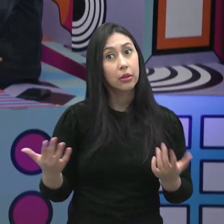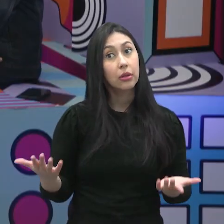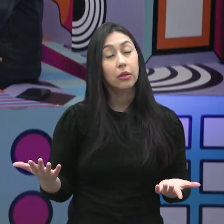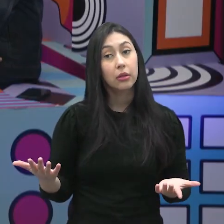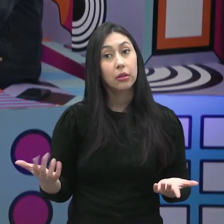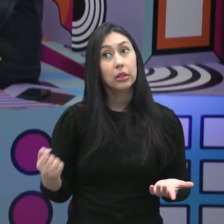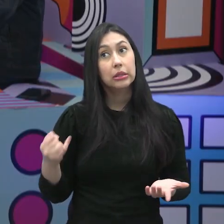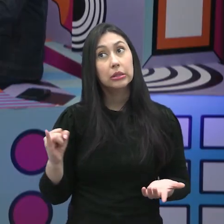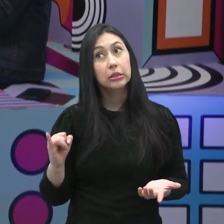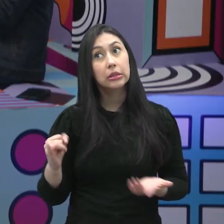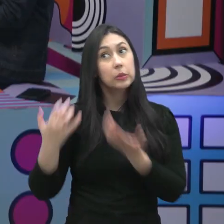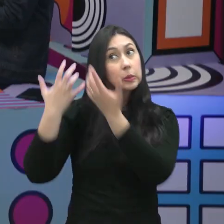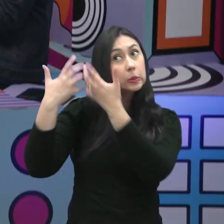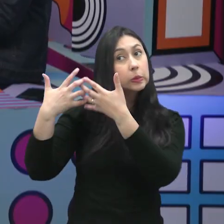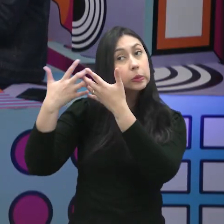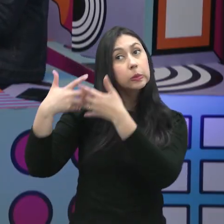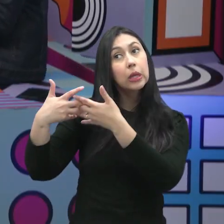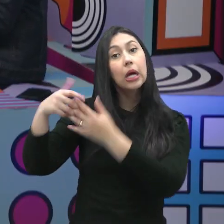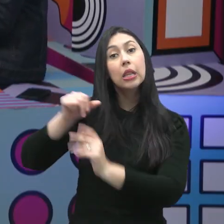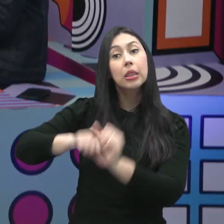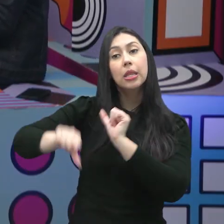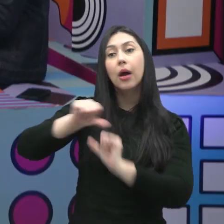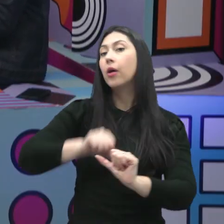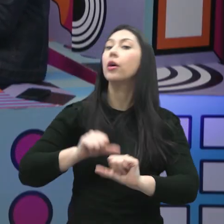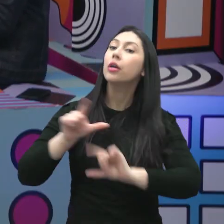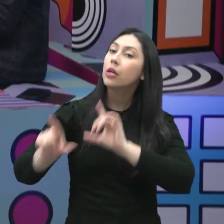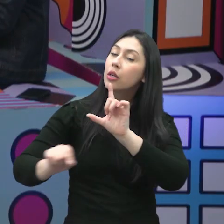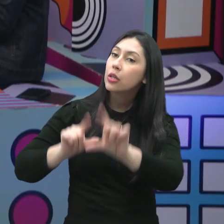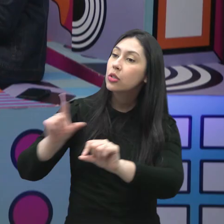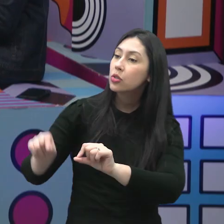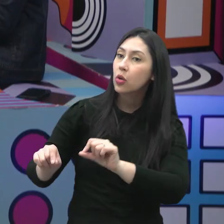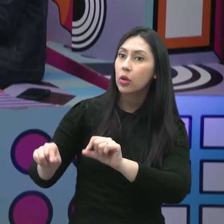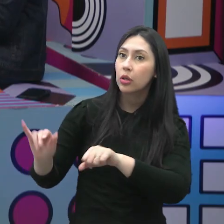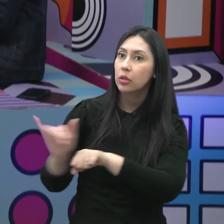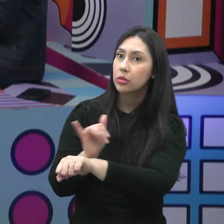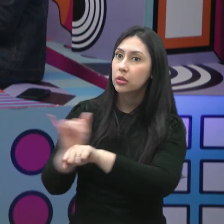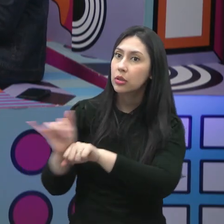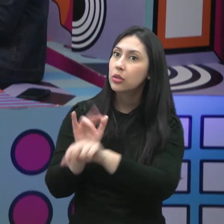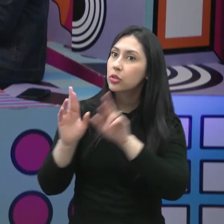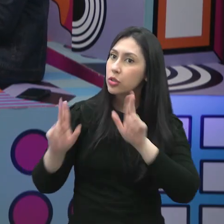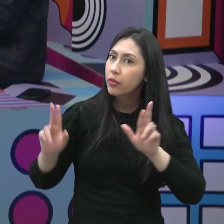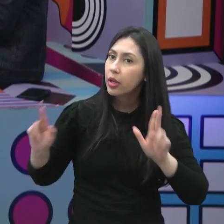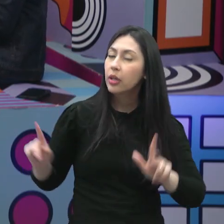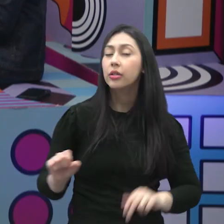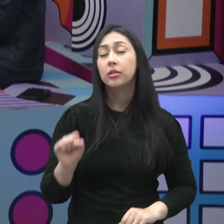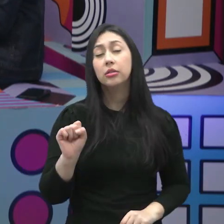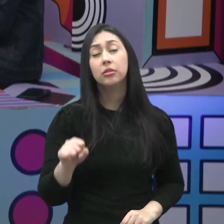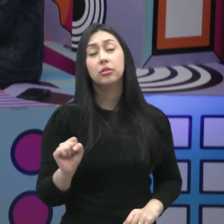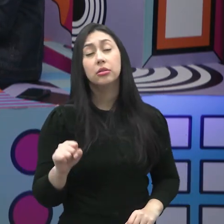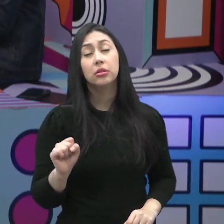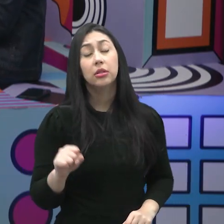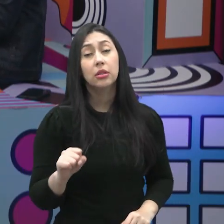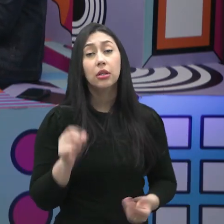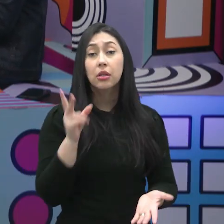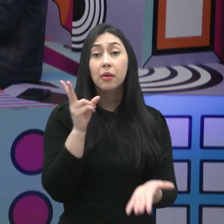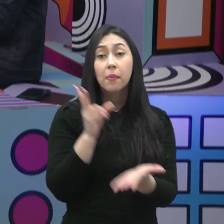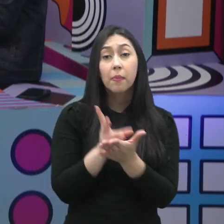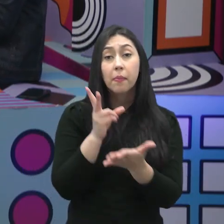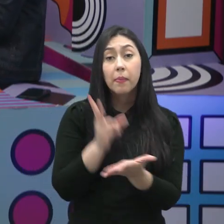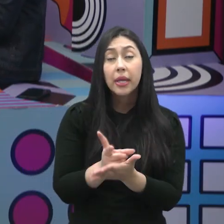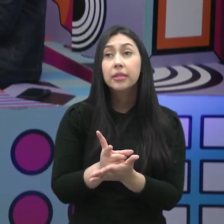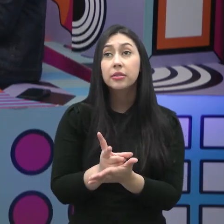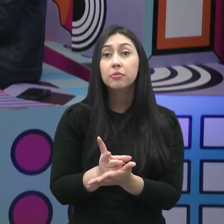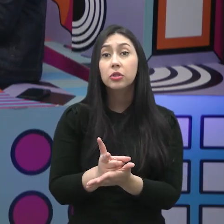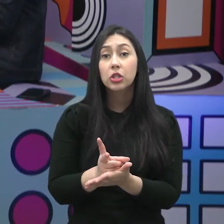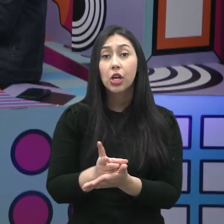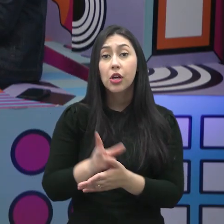Se quiser pensar nessa questão da reversão, que opte por outros métodos contraceptivos aí, né? Exatamente. E, assim, mesmo que a